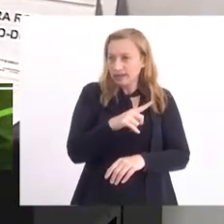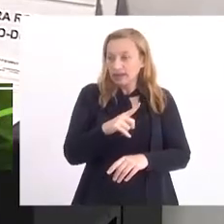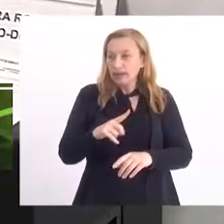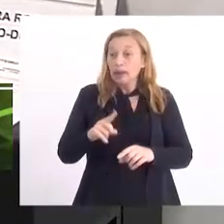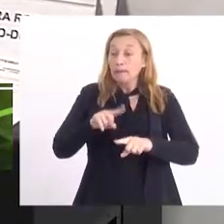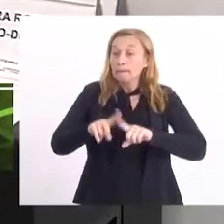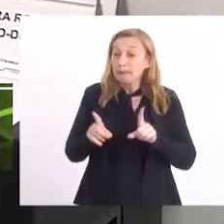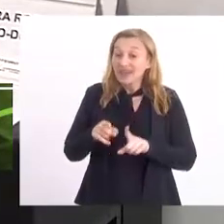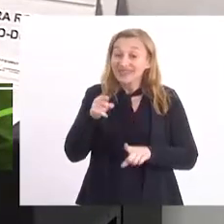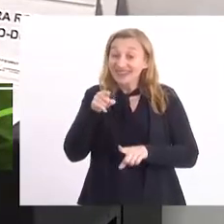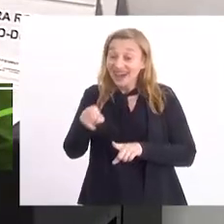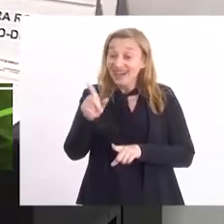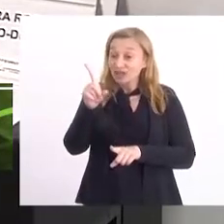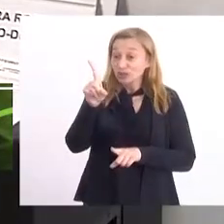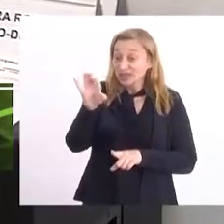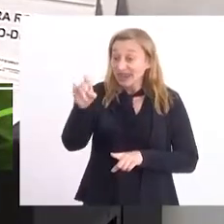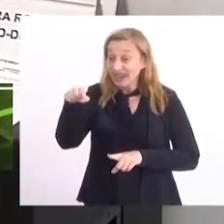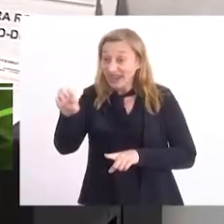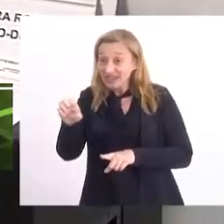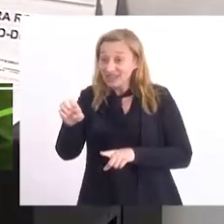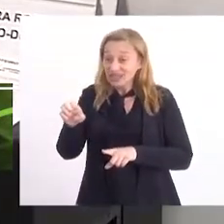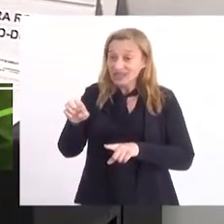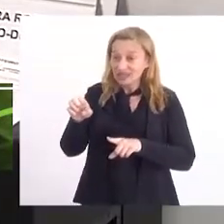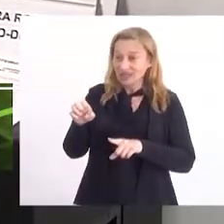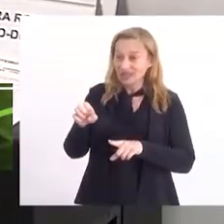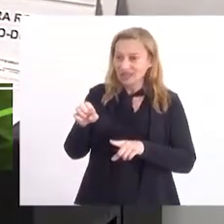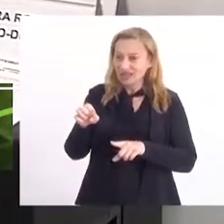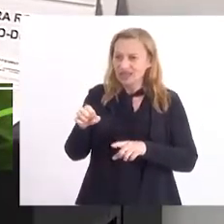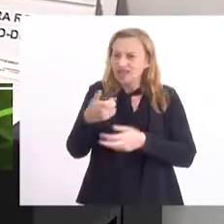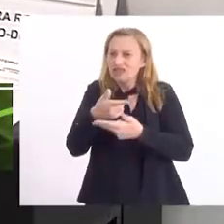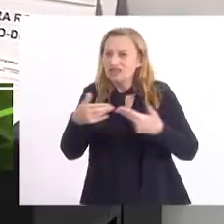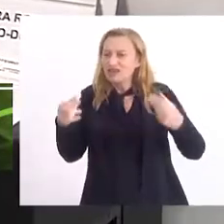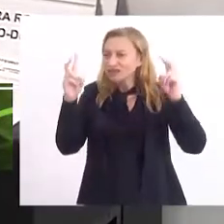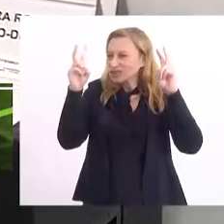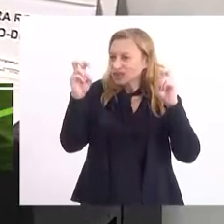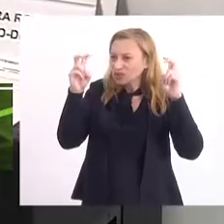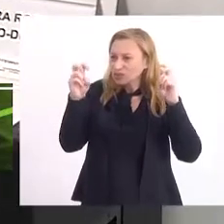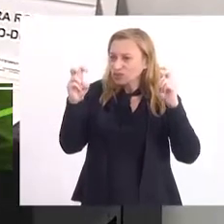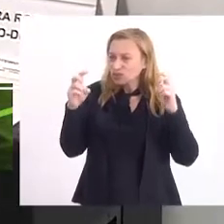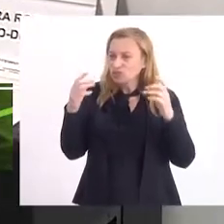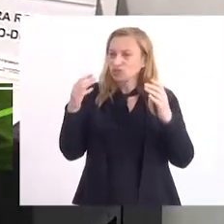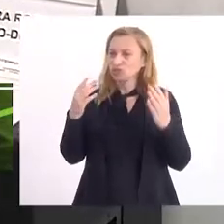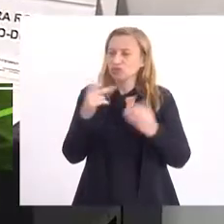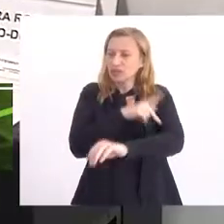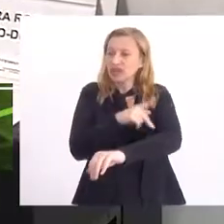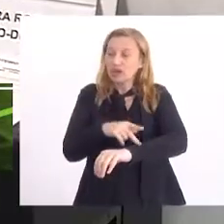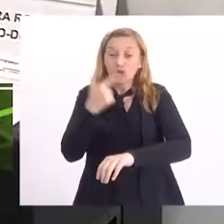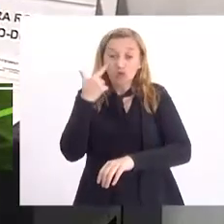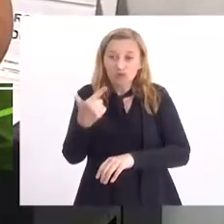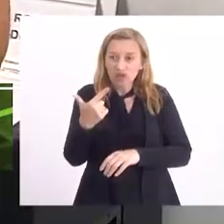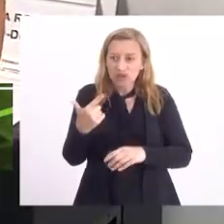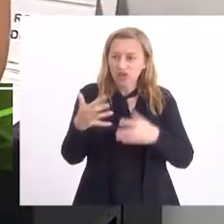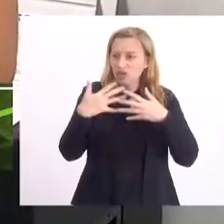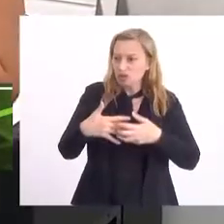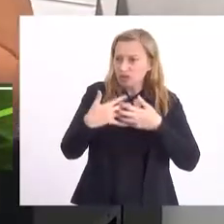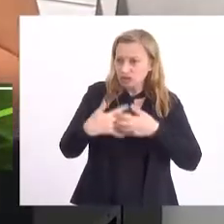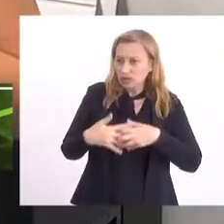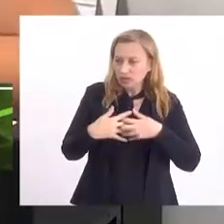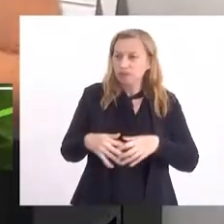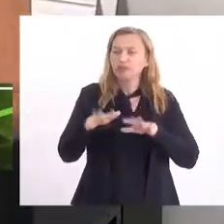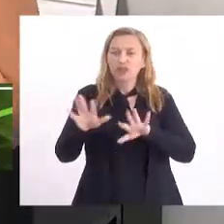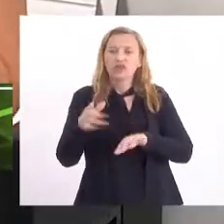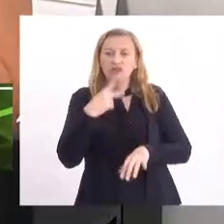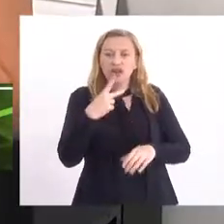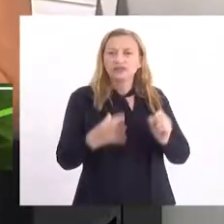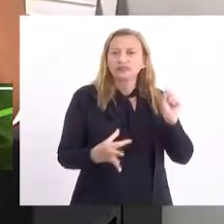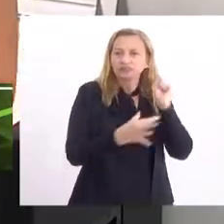se depara com situações muito diferenciadas. É, quando foi citada a questão da segurança, só com uma